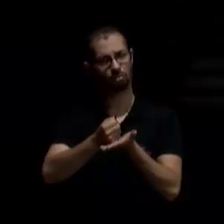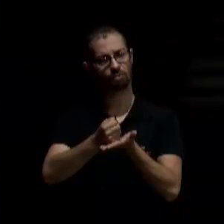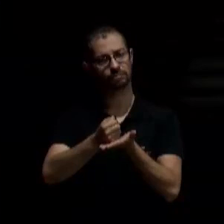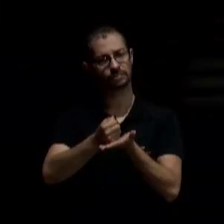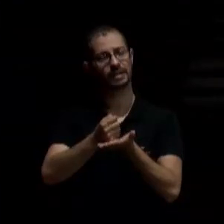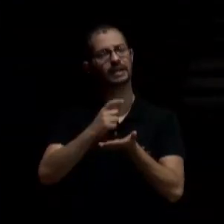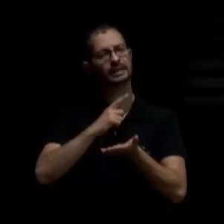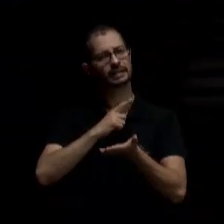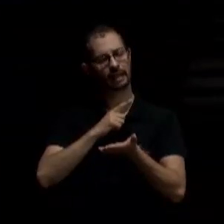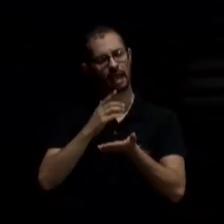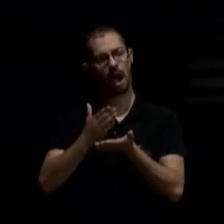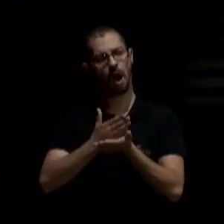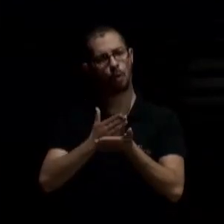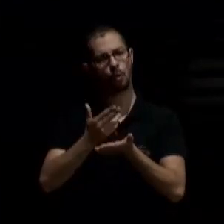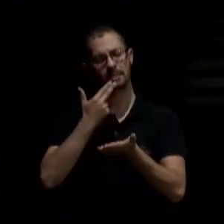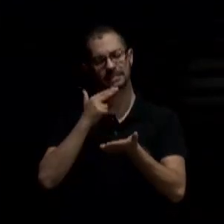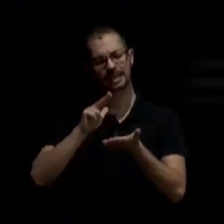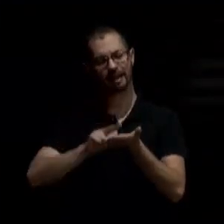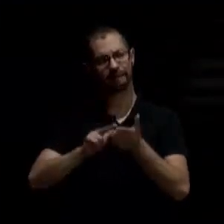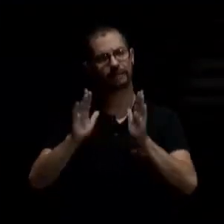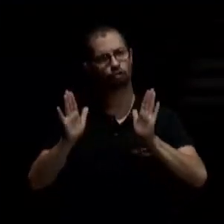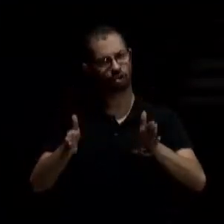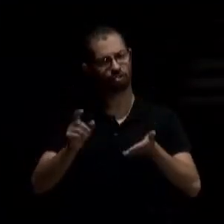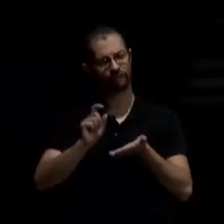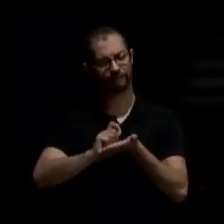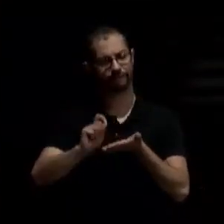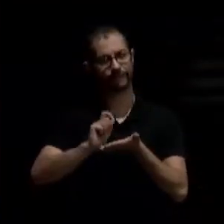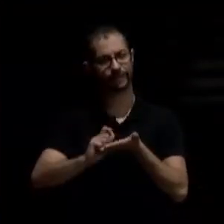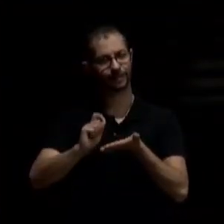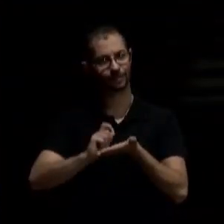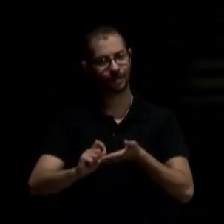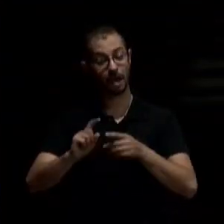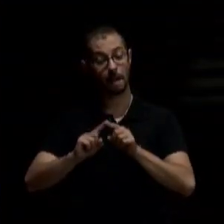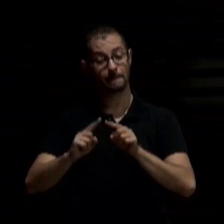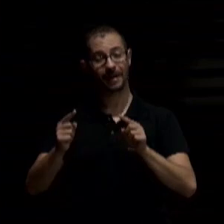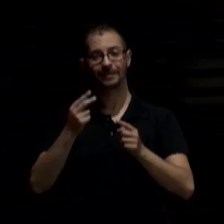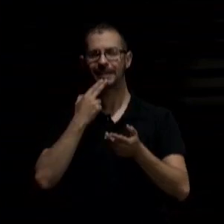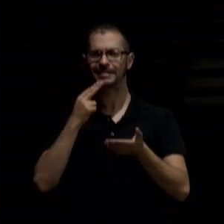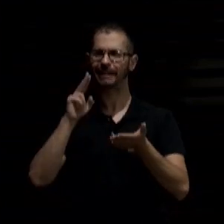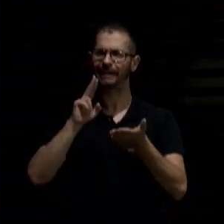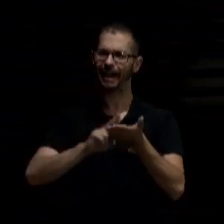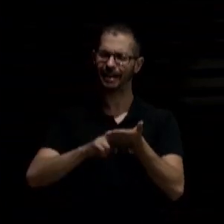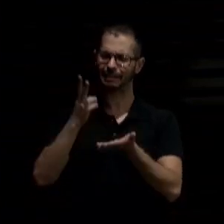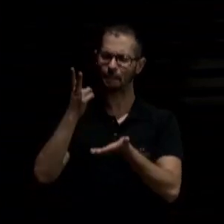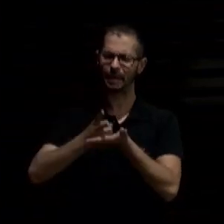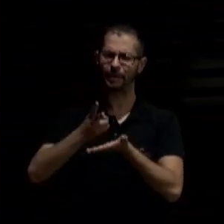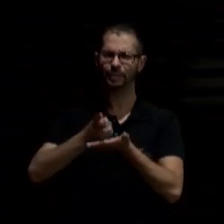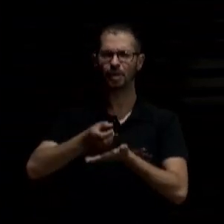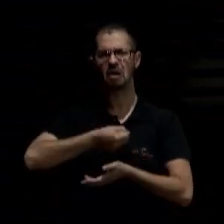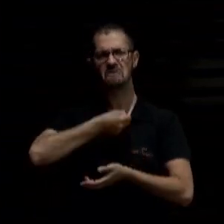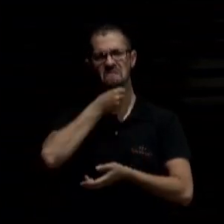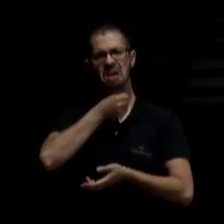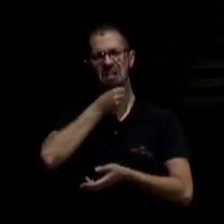Algumas cartas já tinham sido escritas, mas esta carta, mesmo que é a mais velha, não tinha